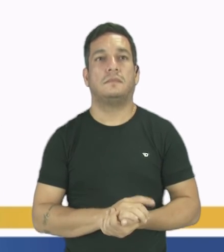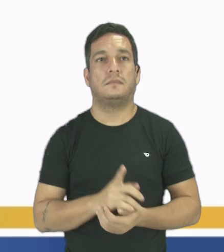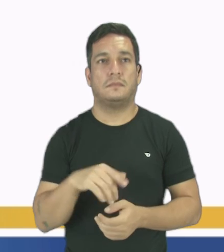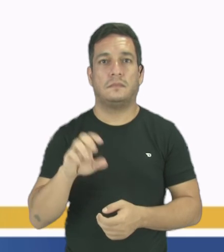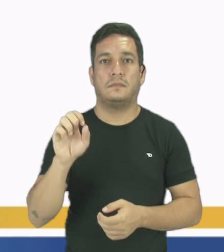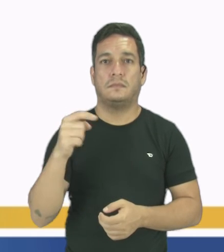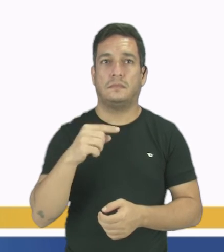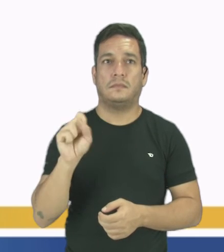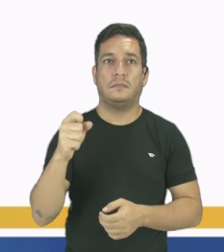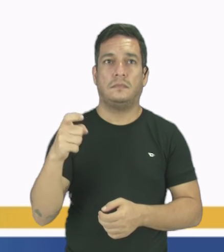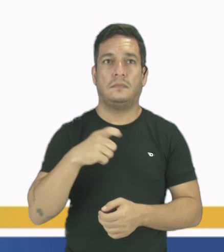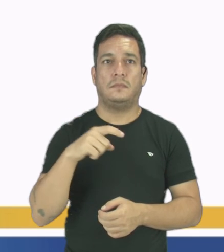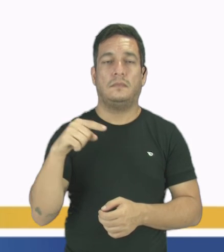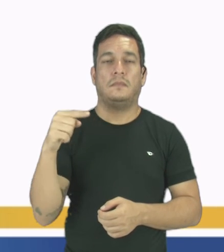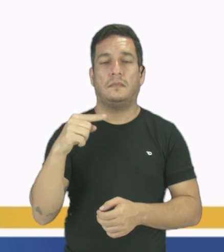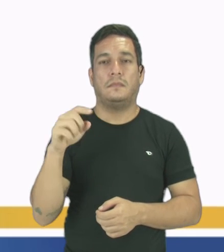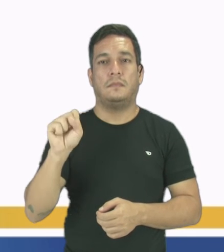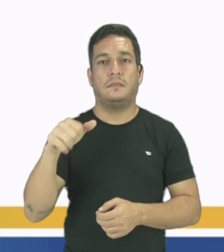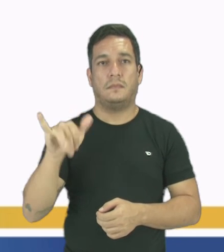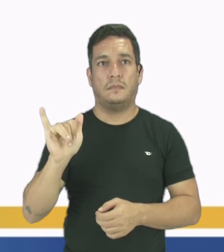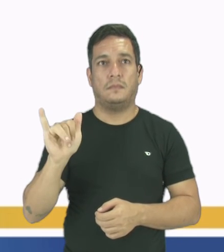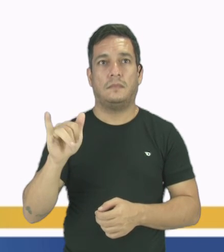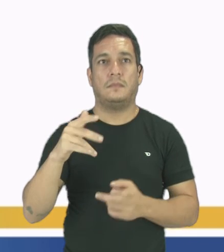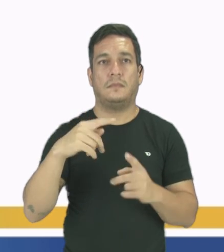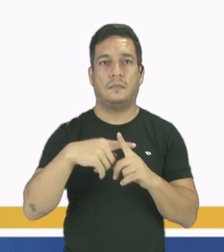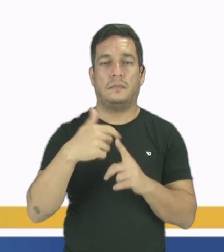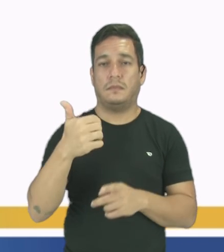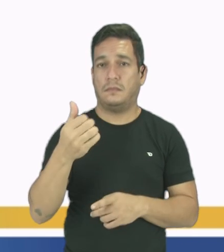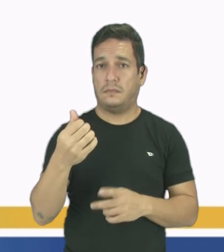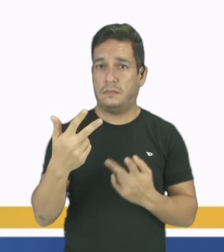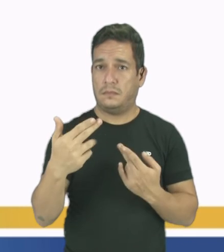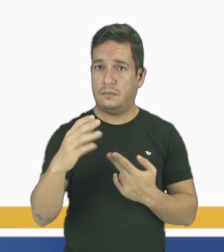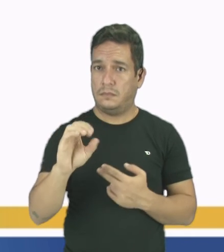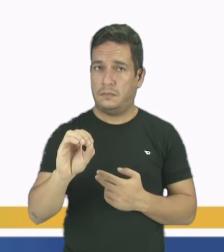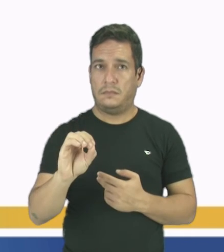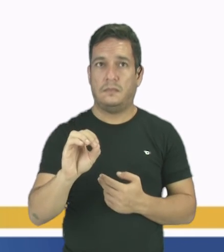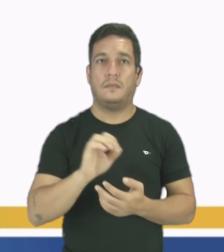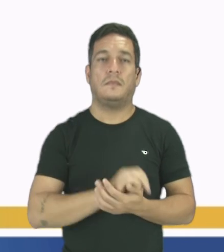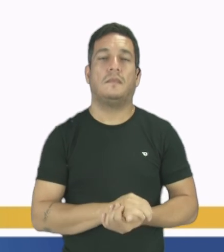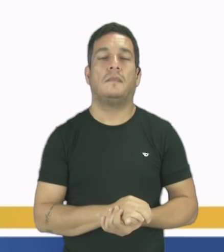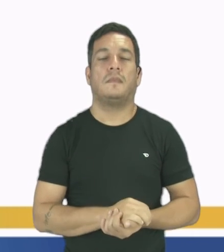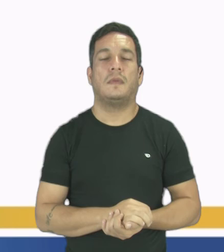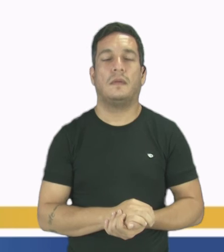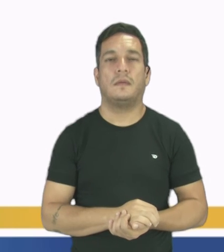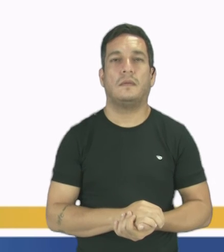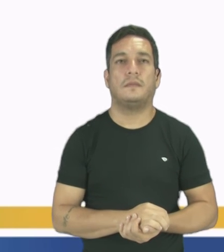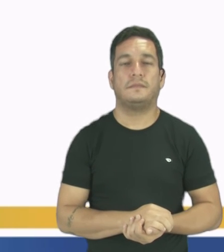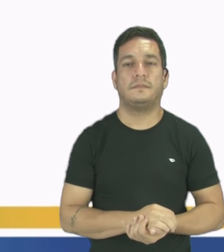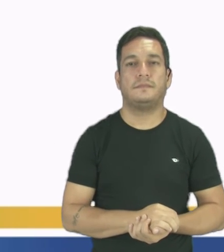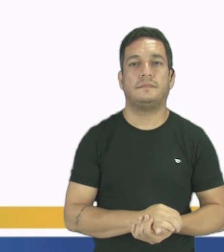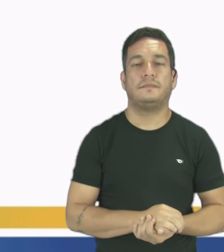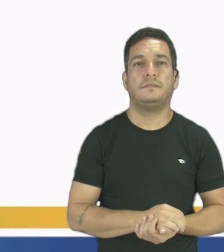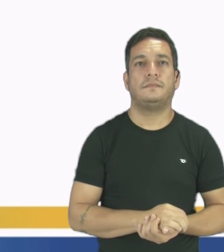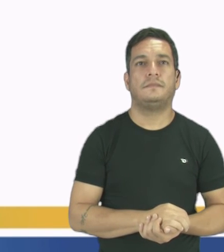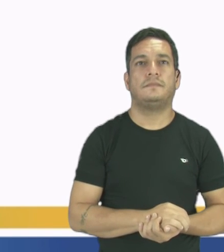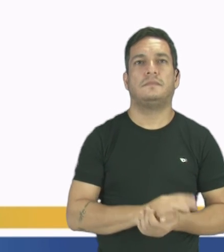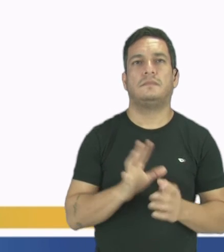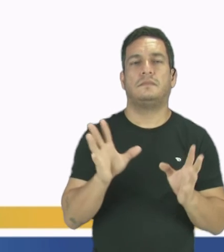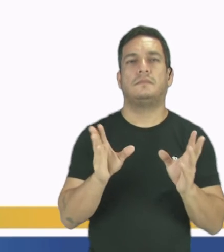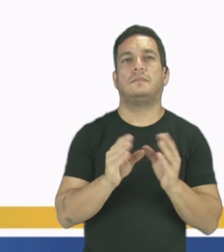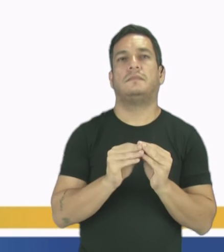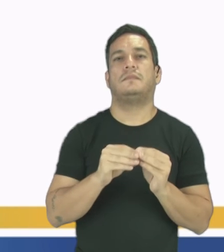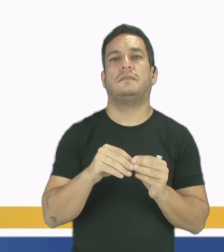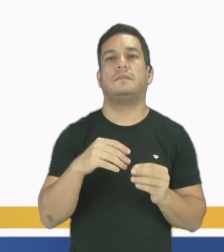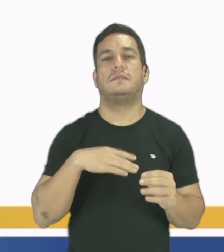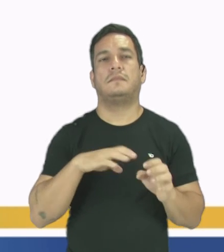será menos 8x menos 8y mais 16 igual a zero. E aí, reduzindo mais